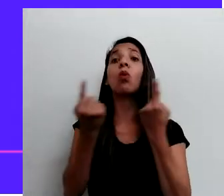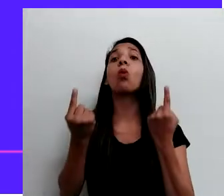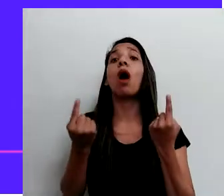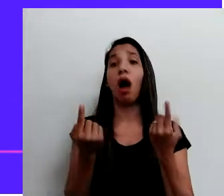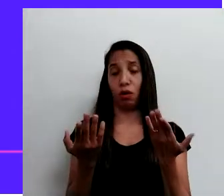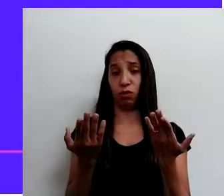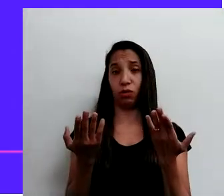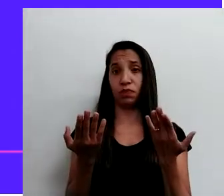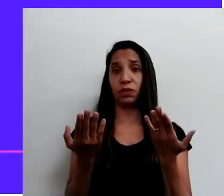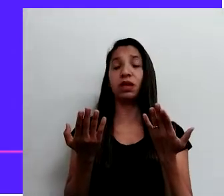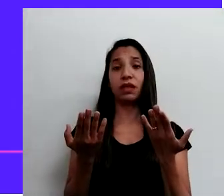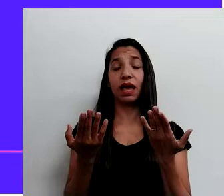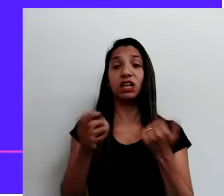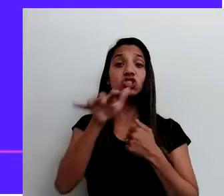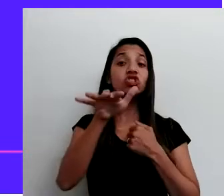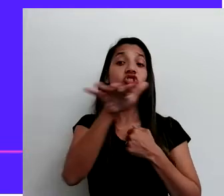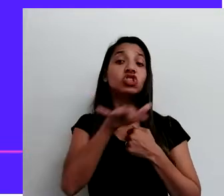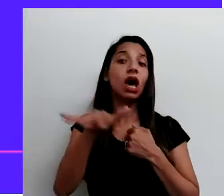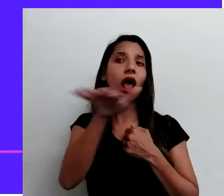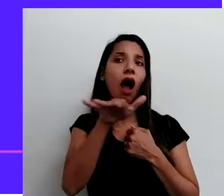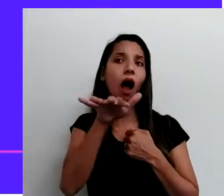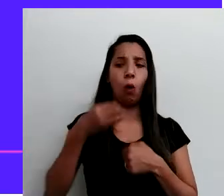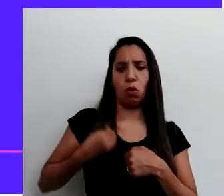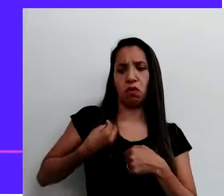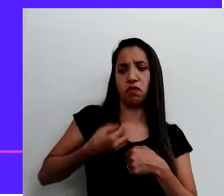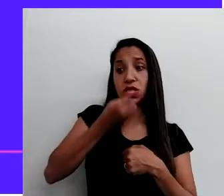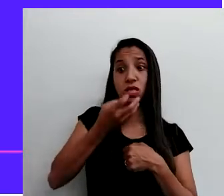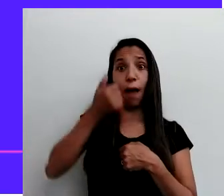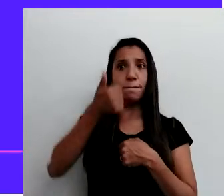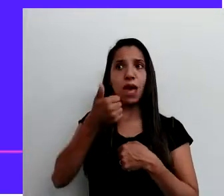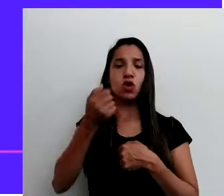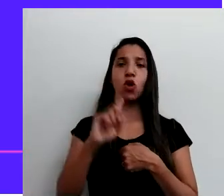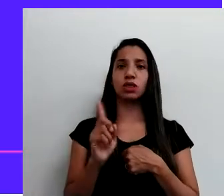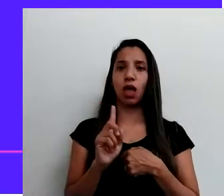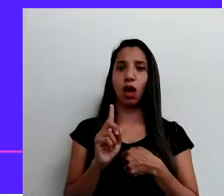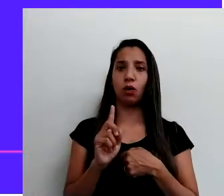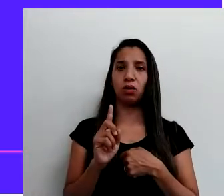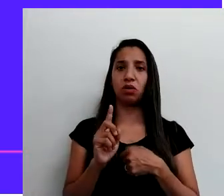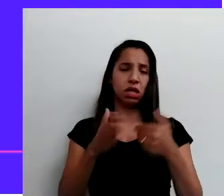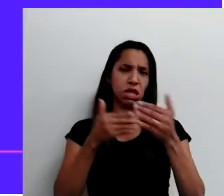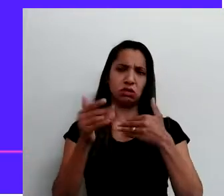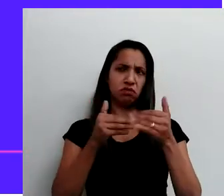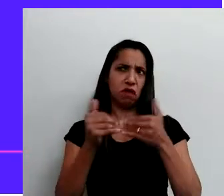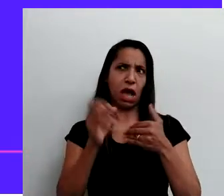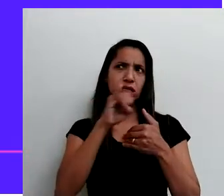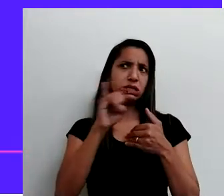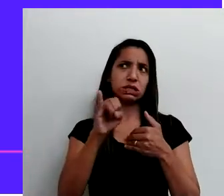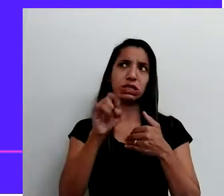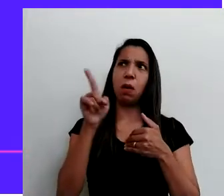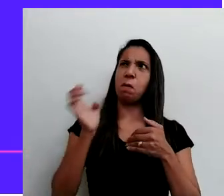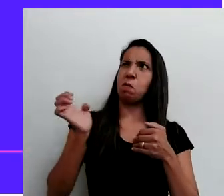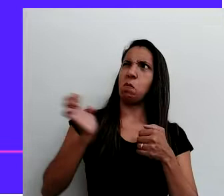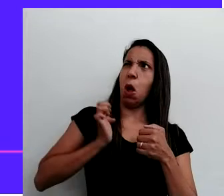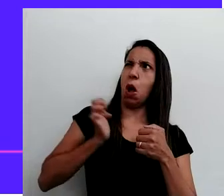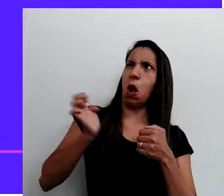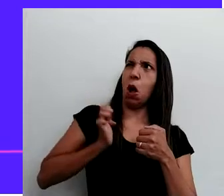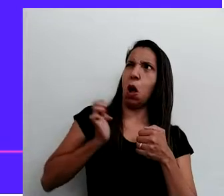estão conseguindo viver bem. Então, não importa que meu vizinho é muito mais rico que eu, desde que eu também tenha direito